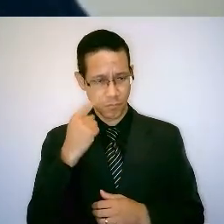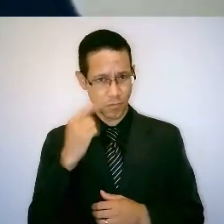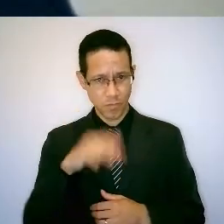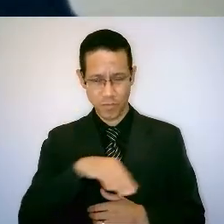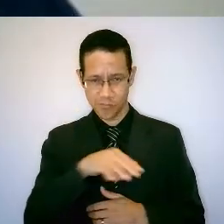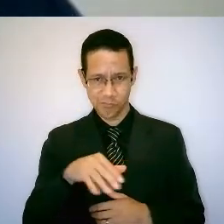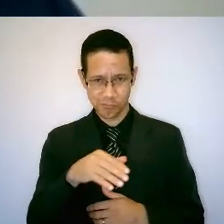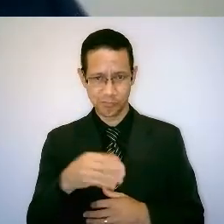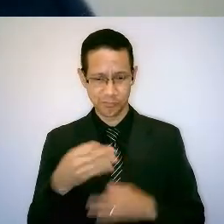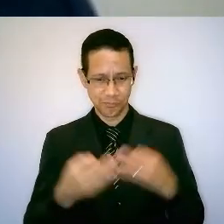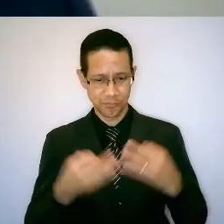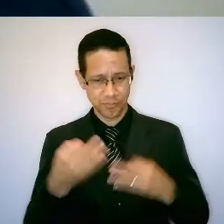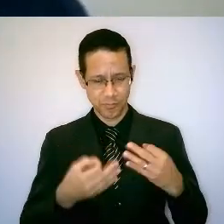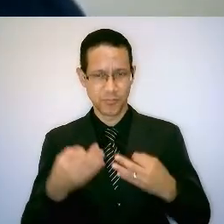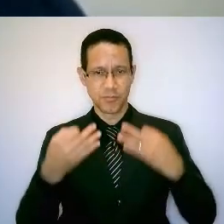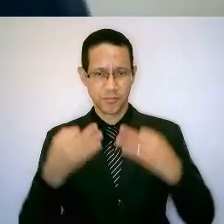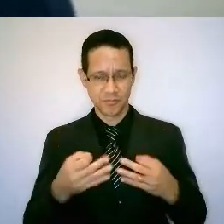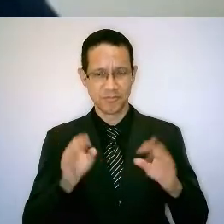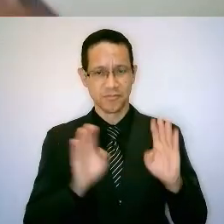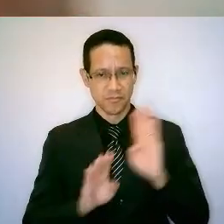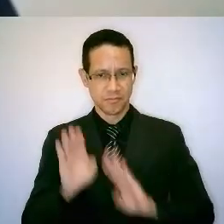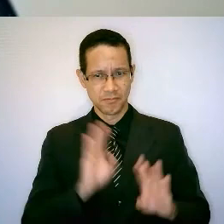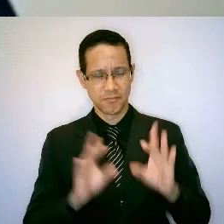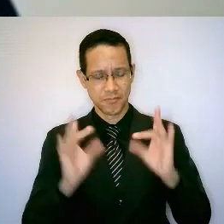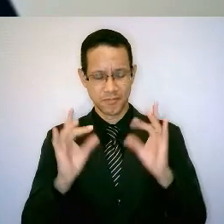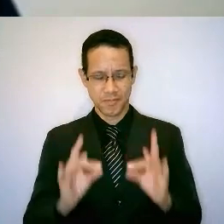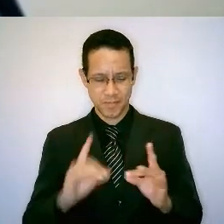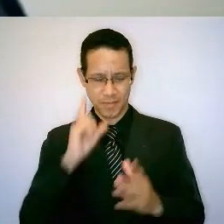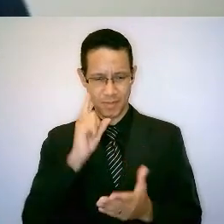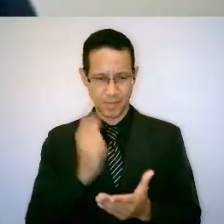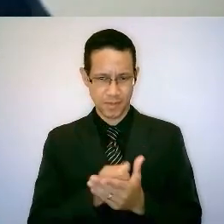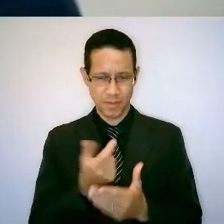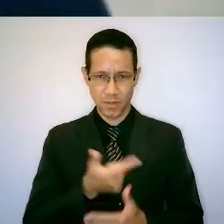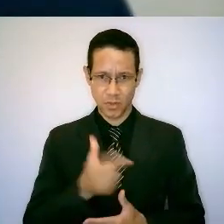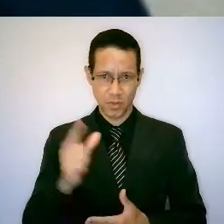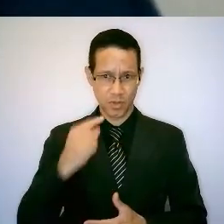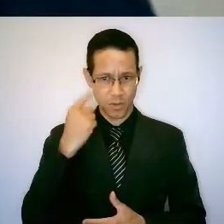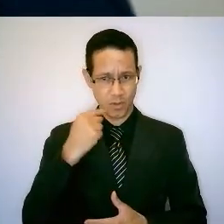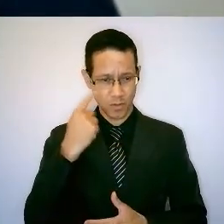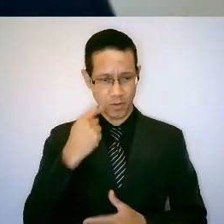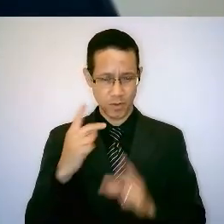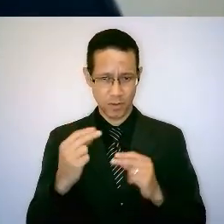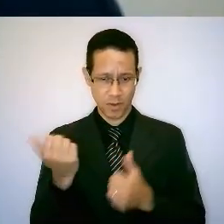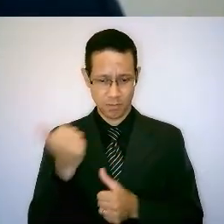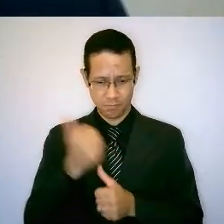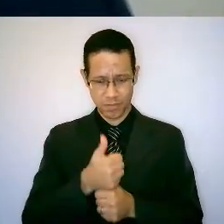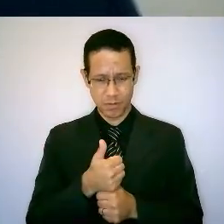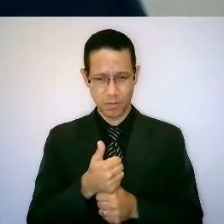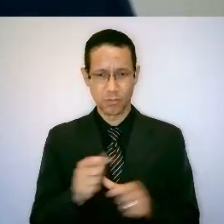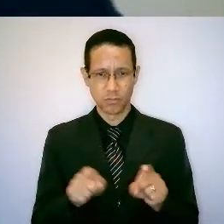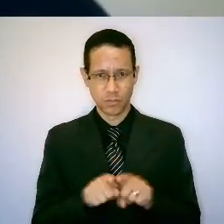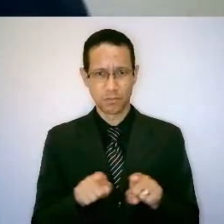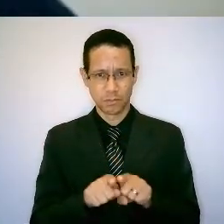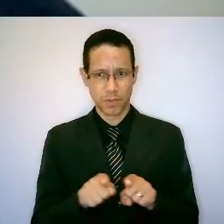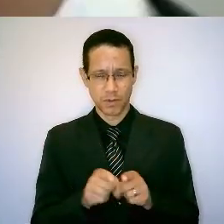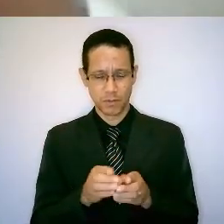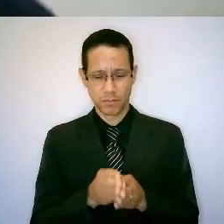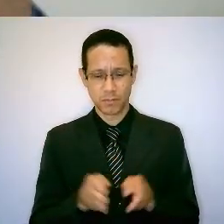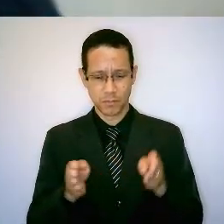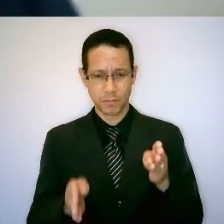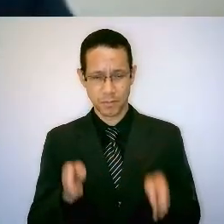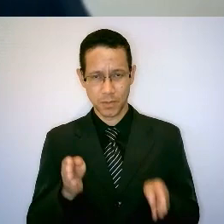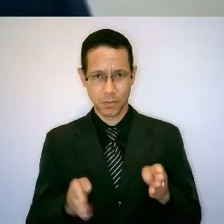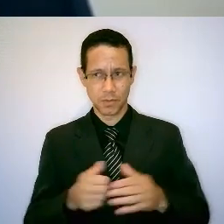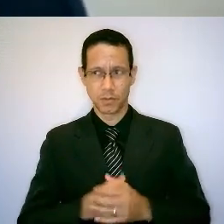agiria com a mesma cautela em relação a decisão de outro Desembargador que o substituiu em um determinado período deixando